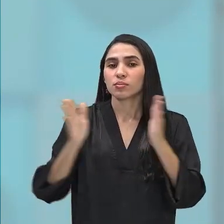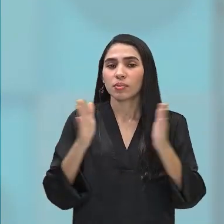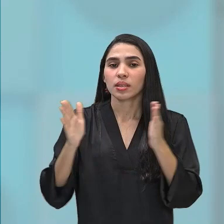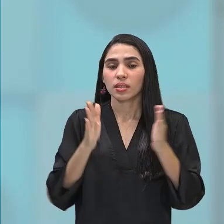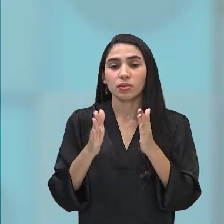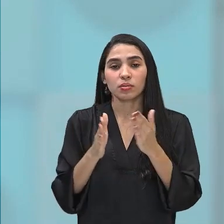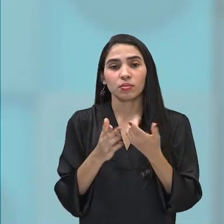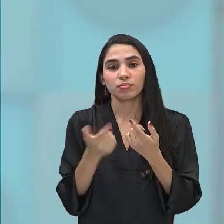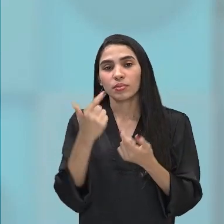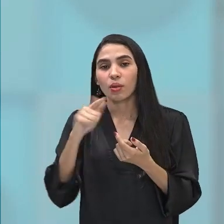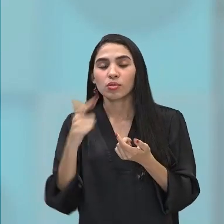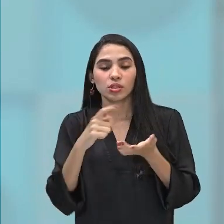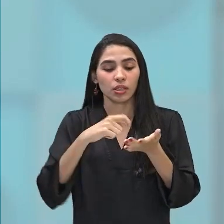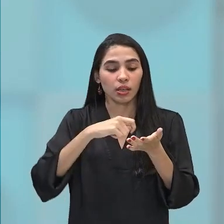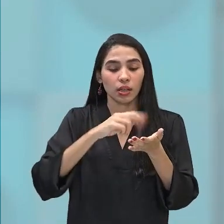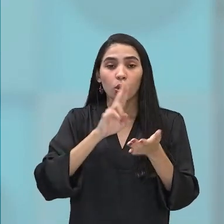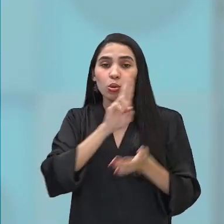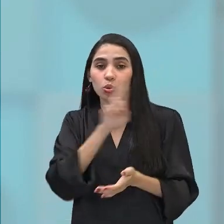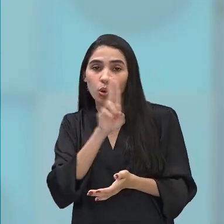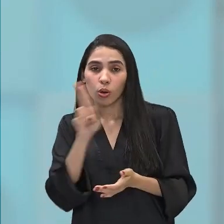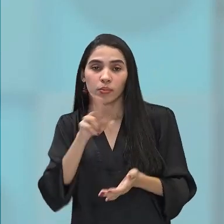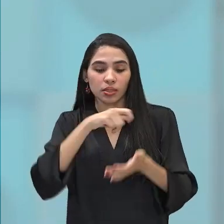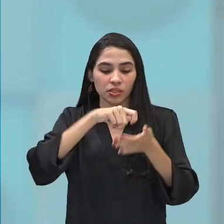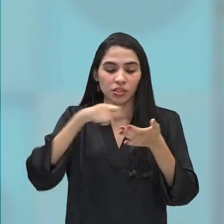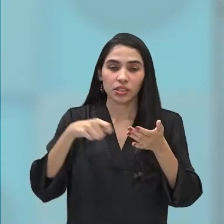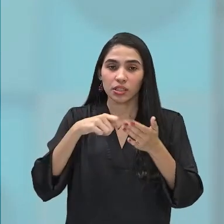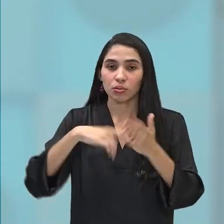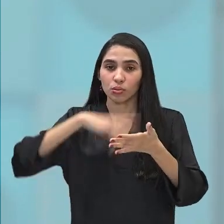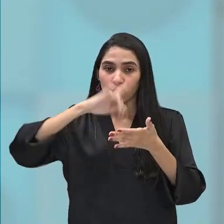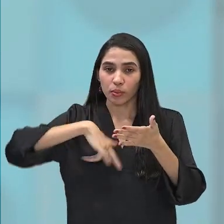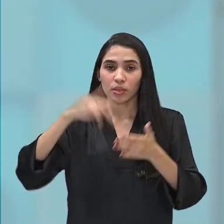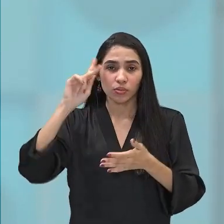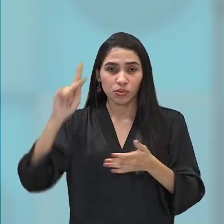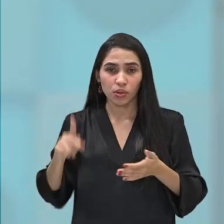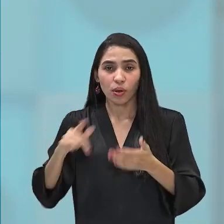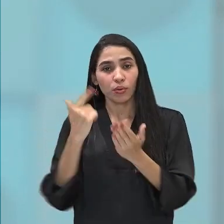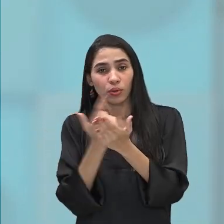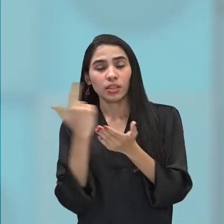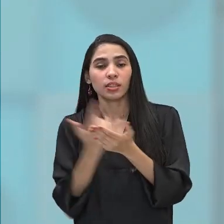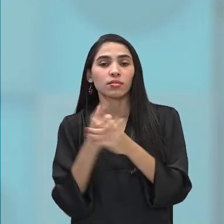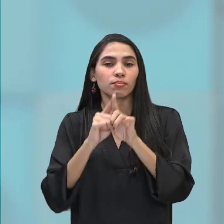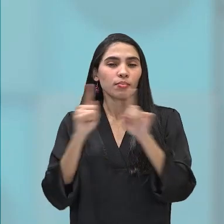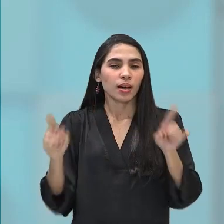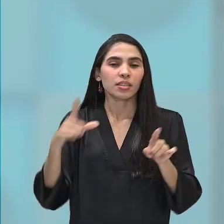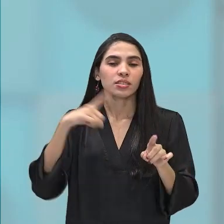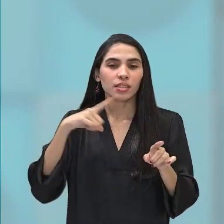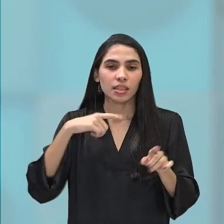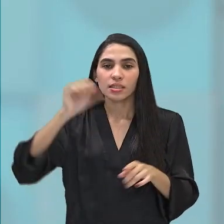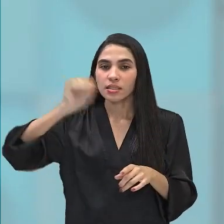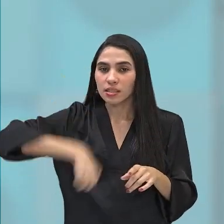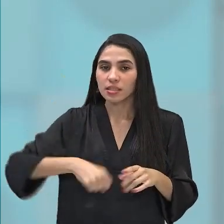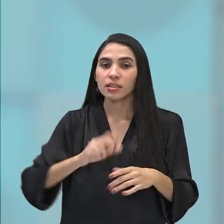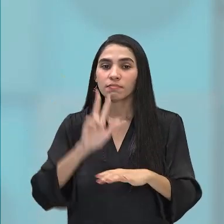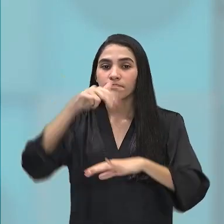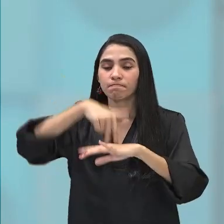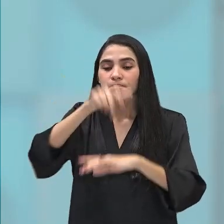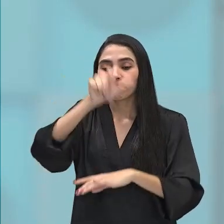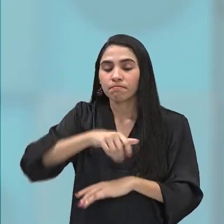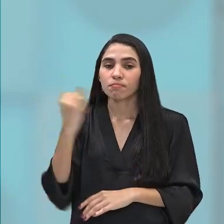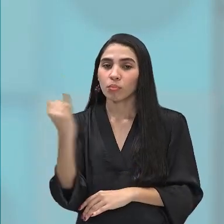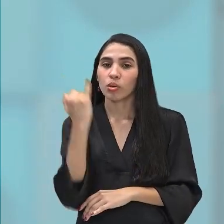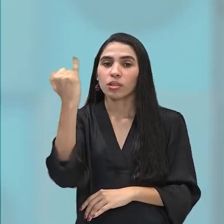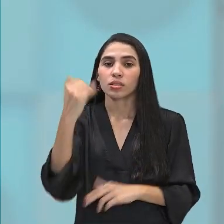escritos, né, nos documentos históricos, nos livros, mas que têm sim um lugar de importância, porque a partir